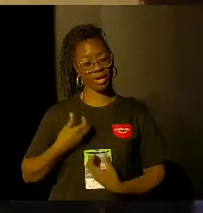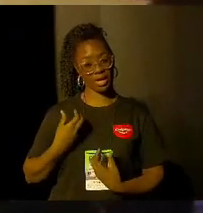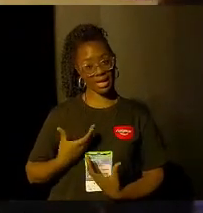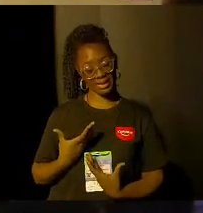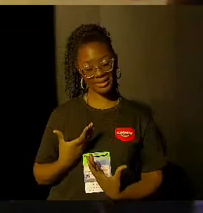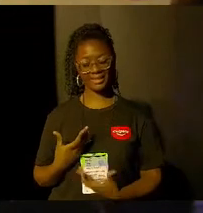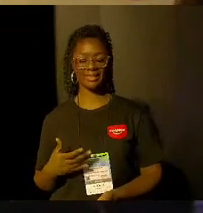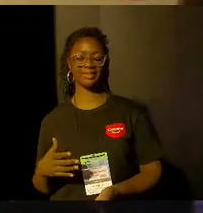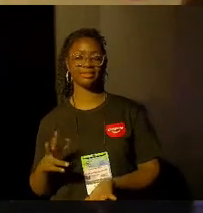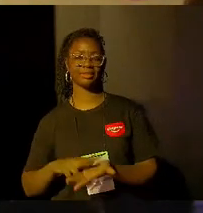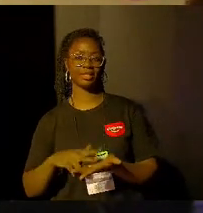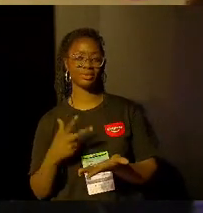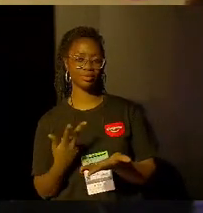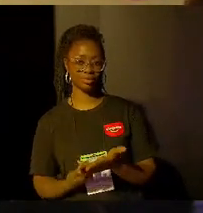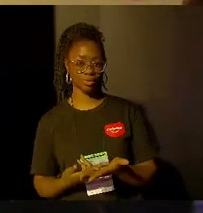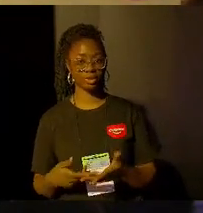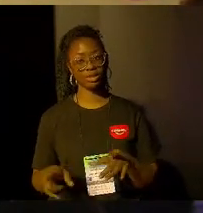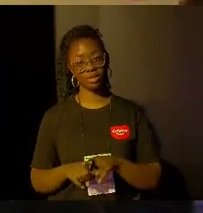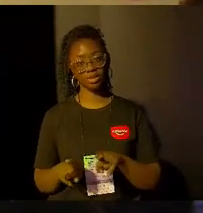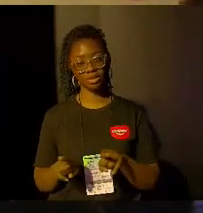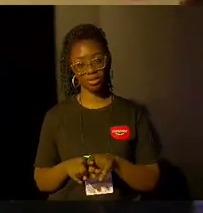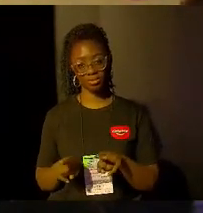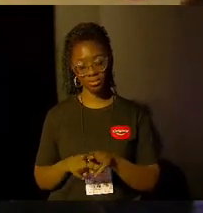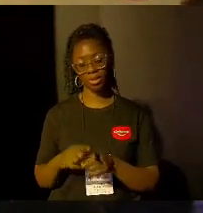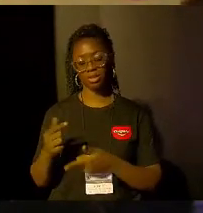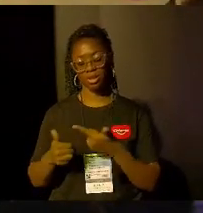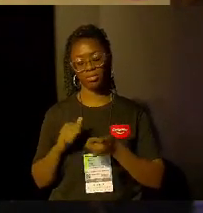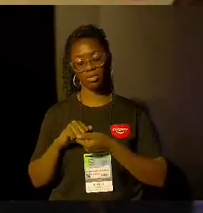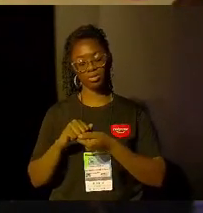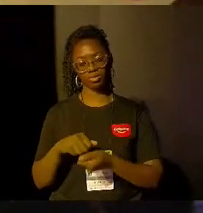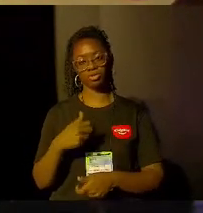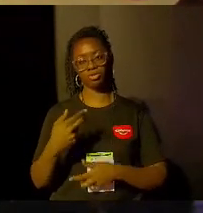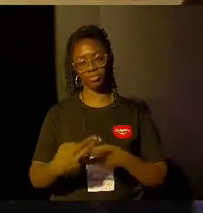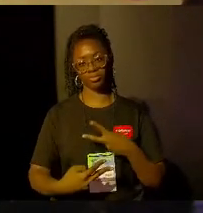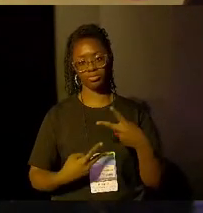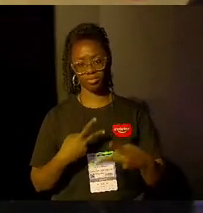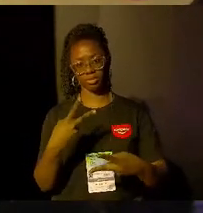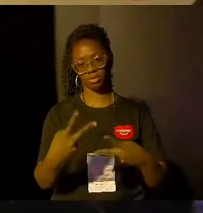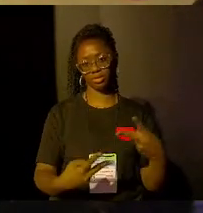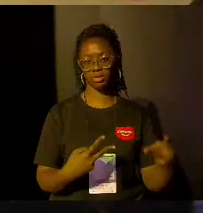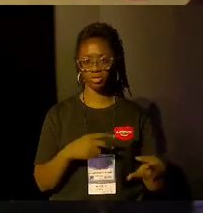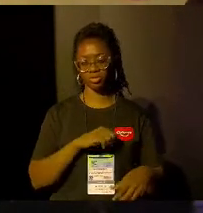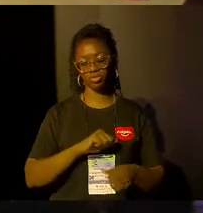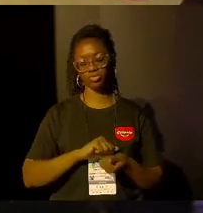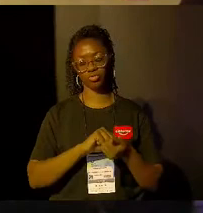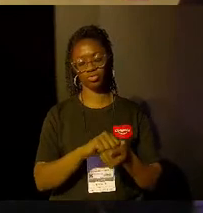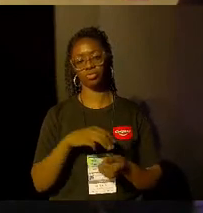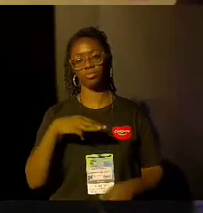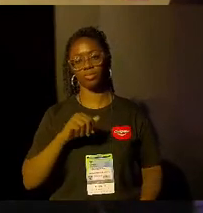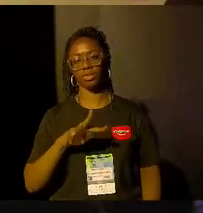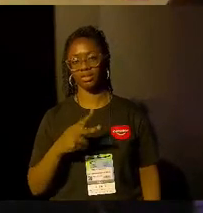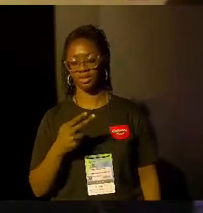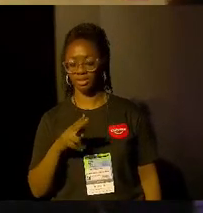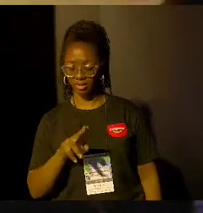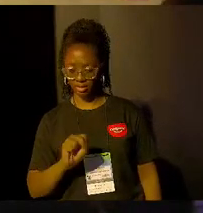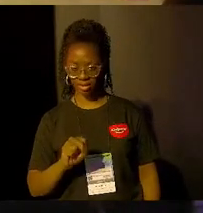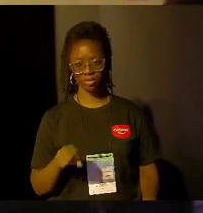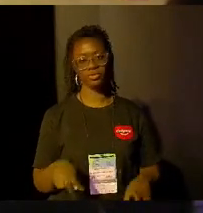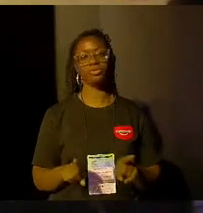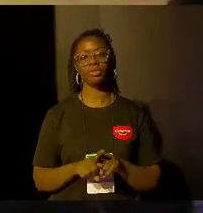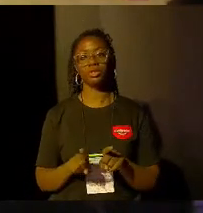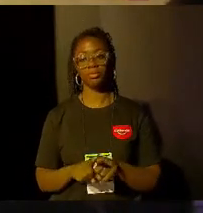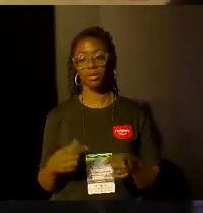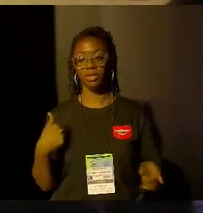sou uma das curadoras da Bienal do Livro do Rio junto com Mateus balde e Clara Alves hoje eu também